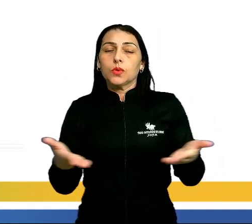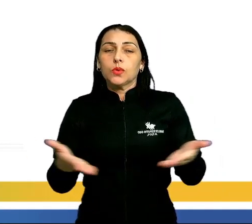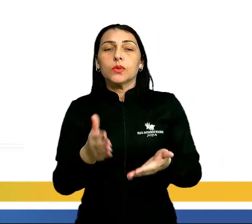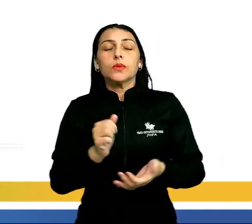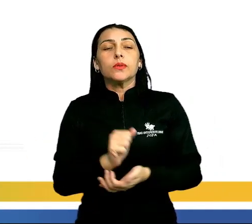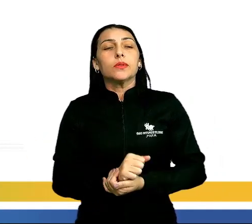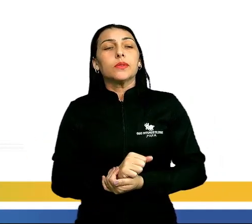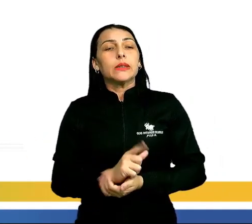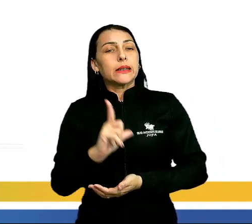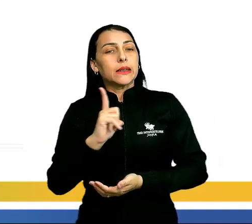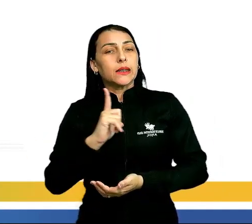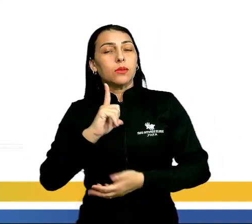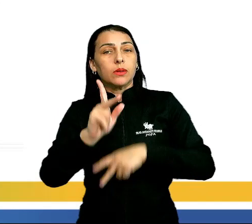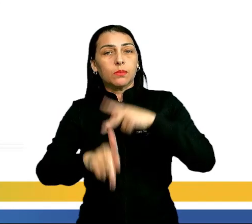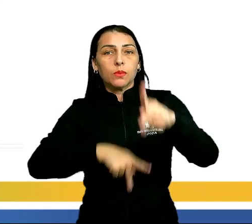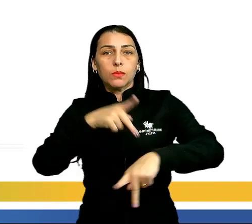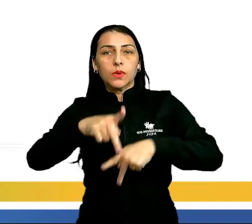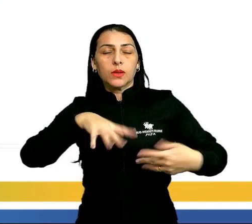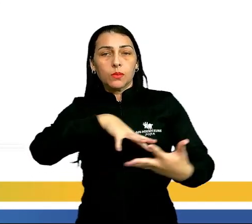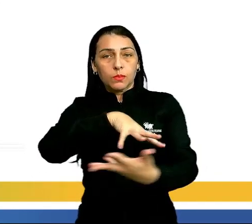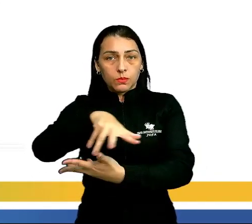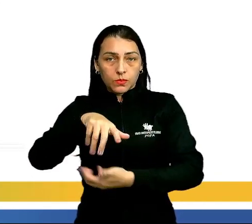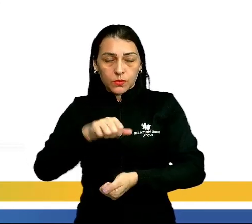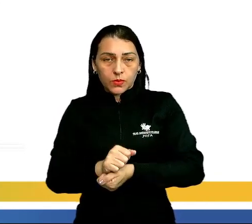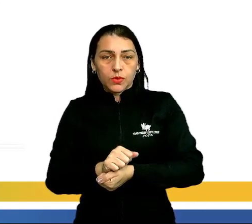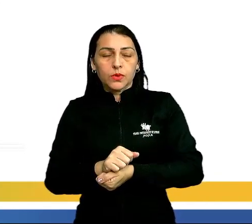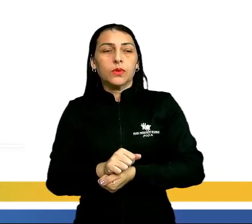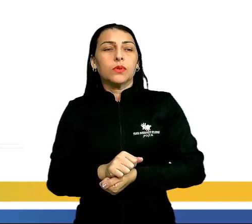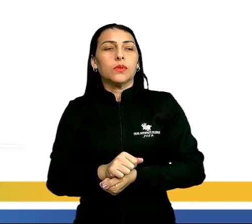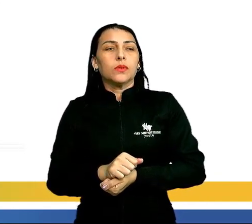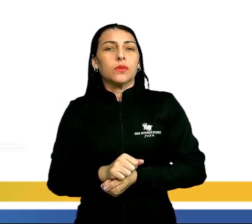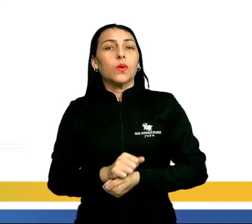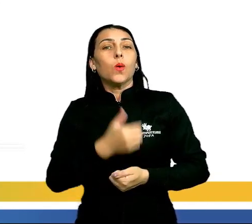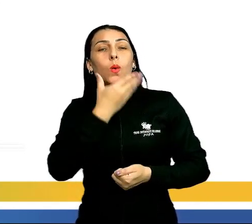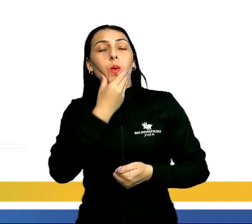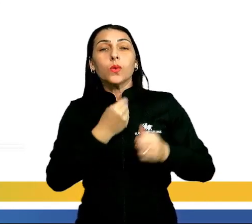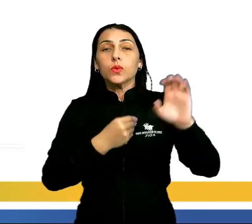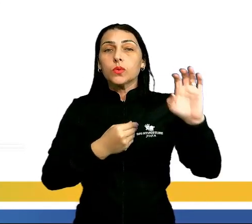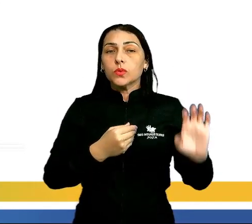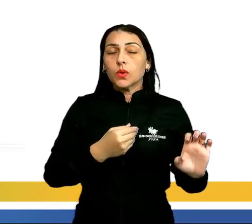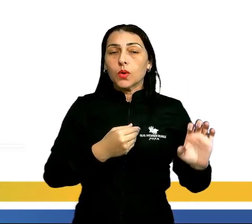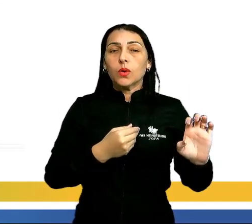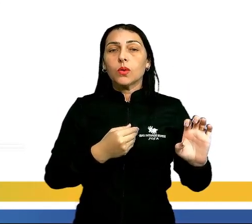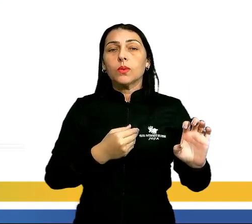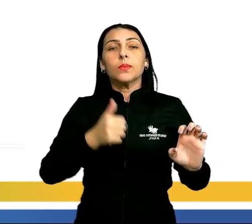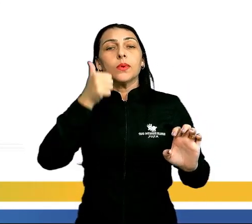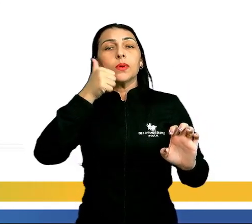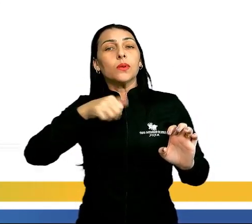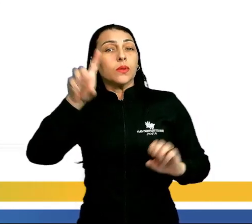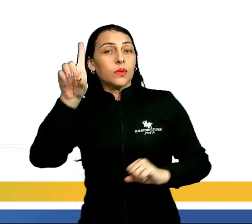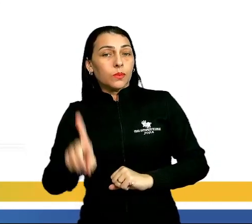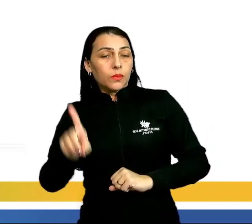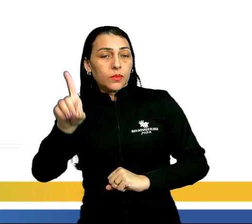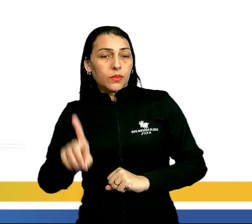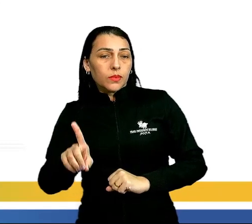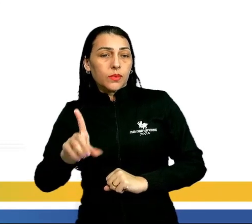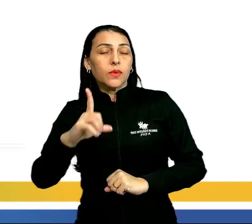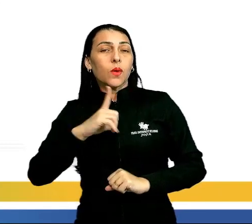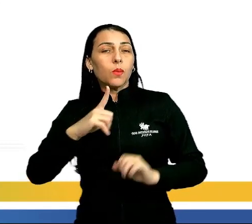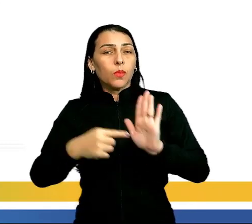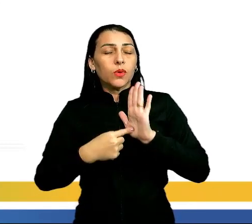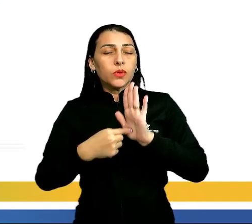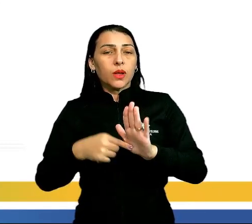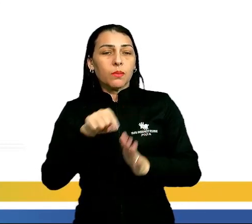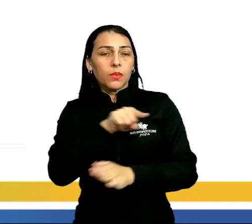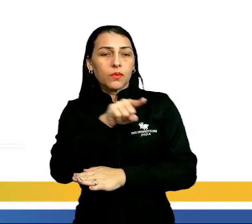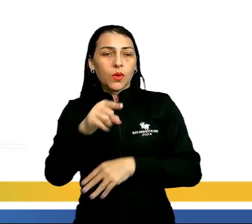estimativa aí que nós temos da população mundial. De um lado, os homens, do outro lado, as mulheres. E aqui eu vou mostrar